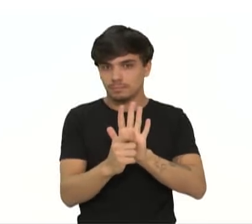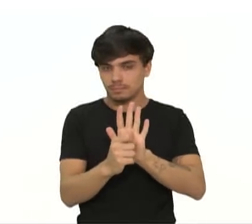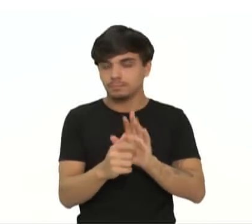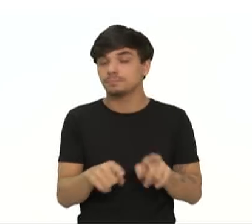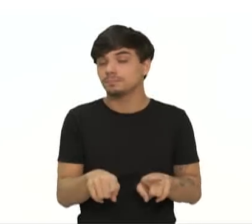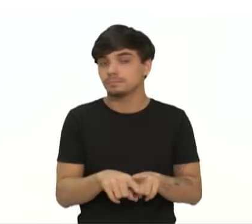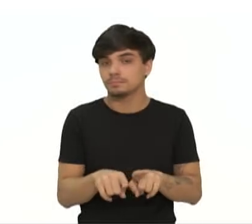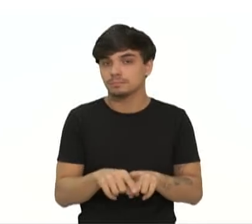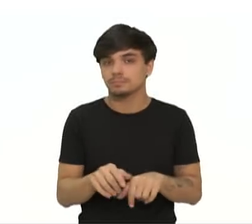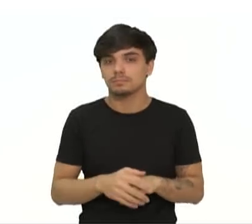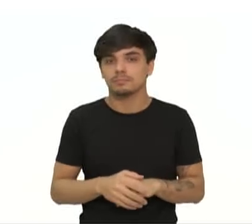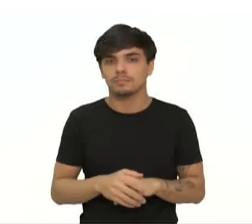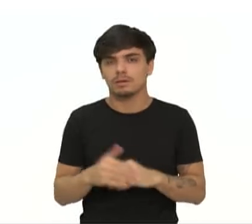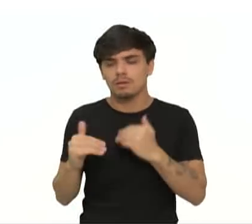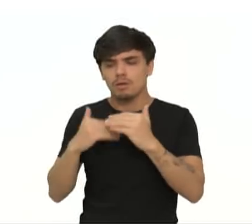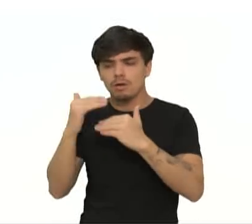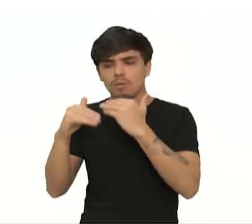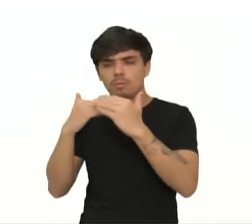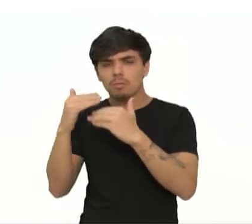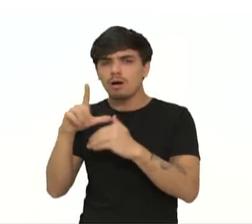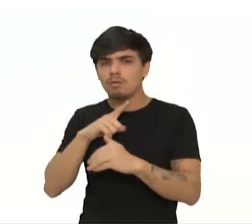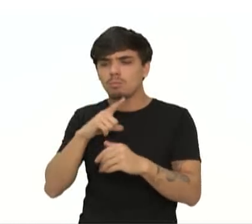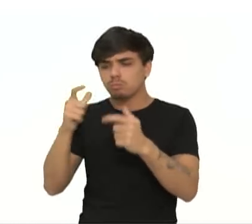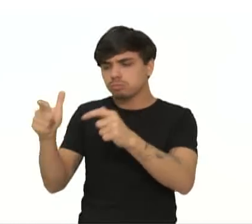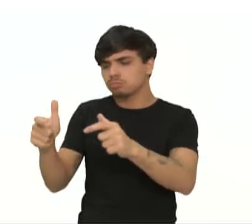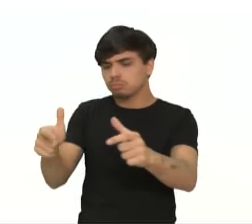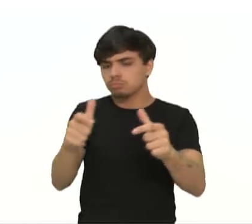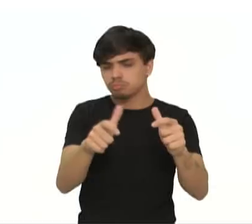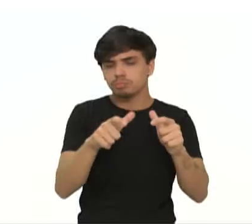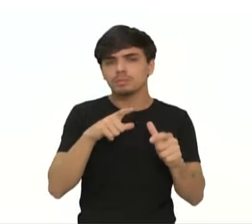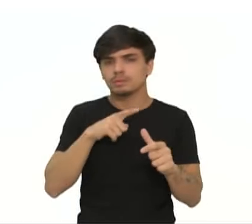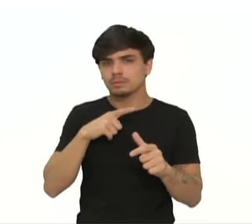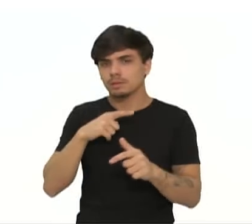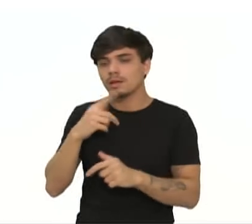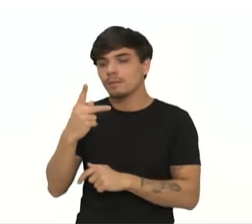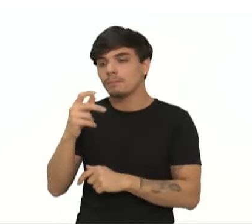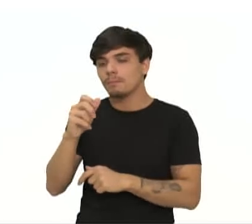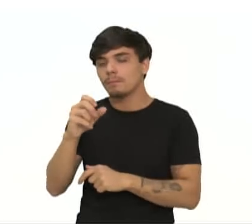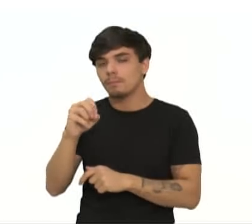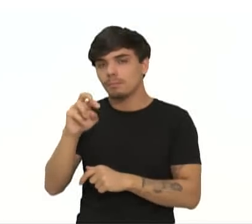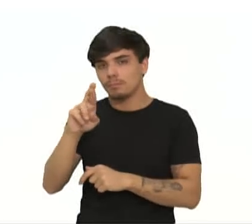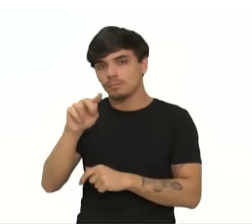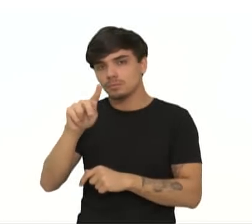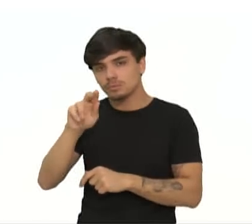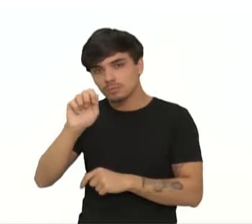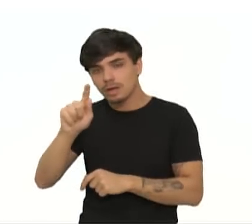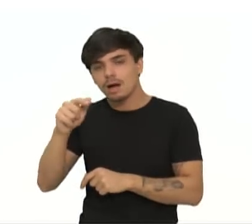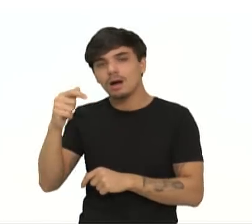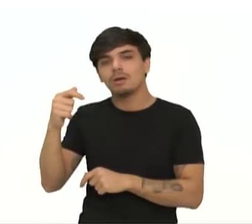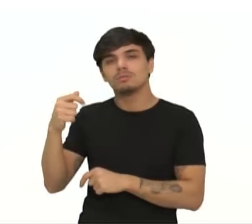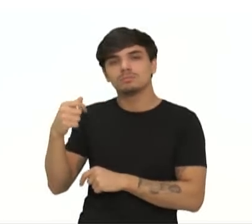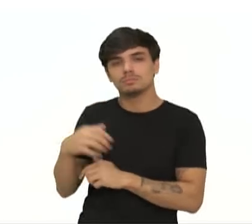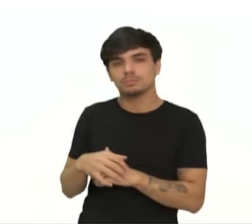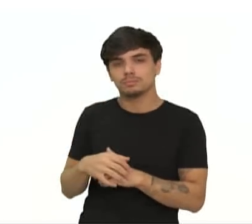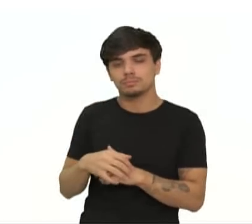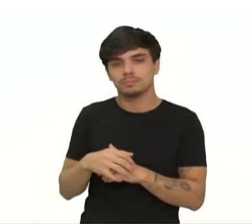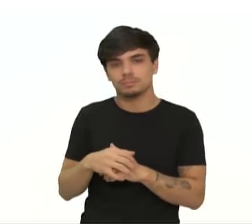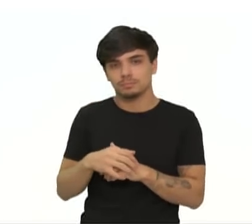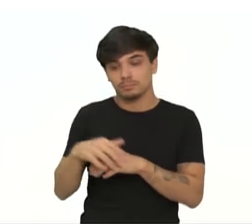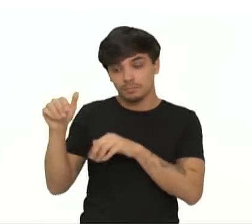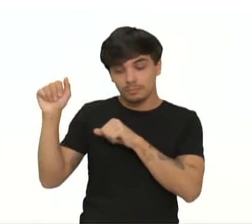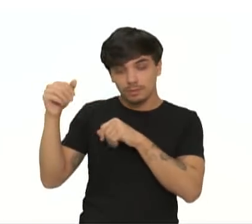foi disputada por diversas nações, como Portugal, Espanha, Holanda, França